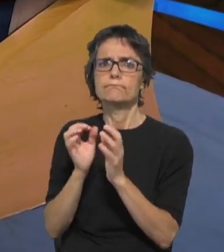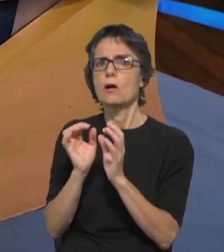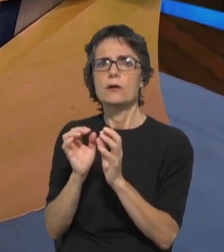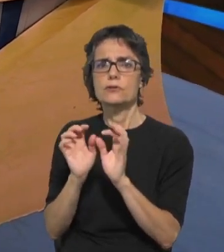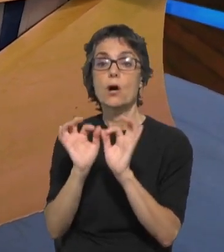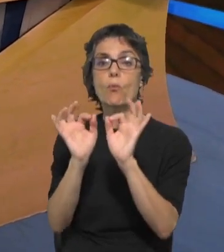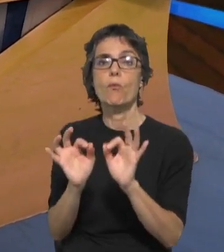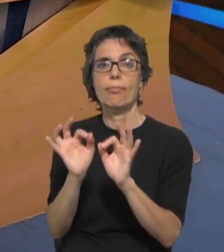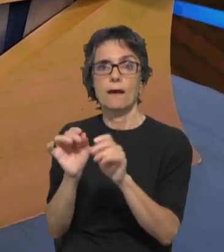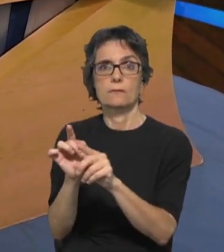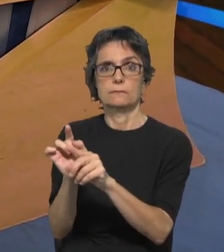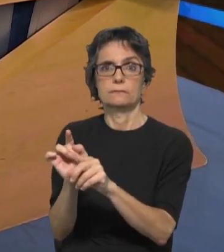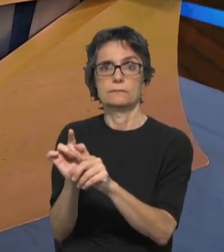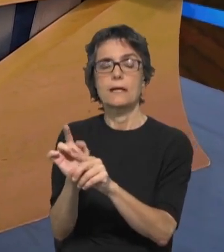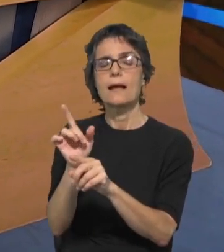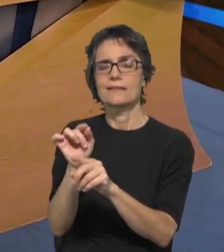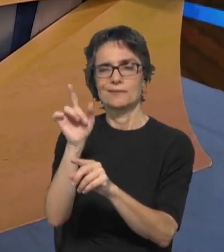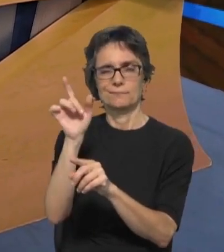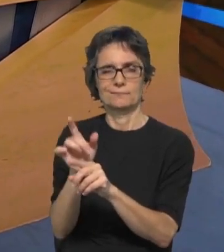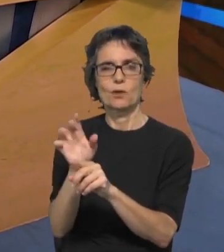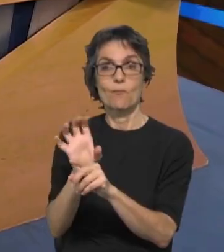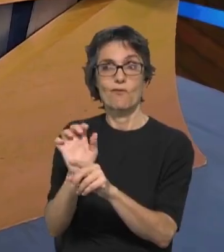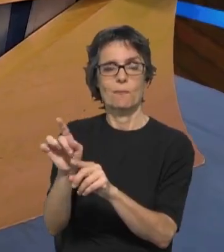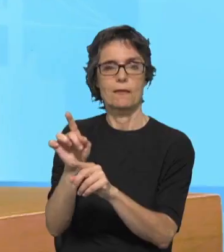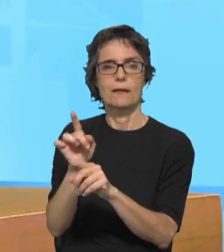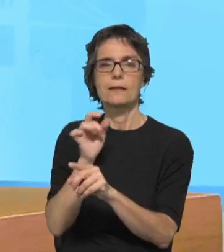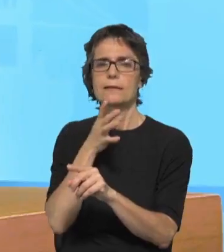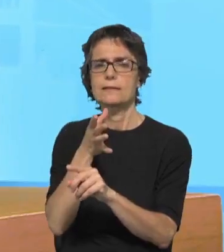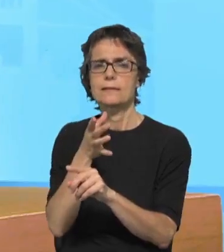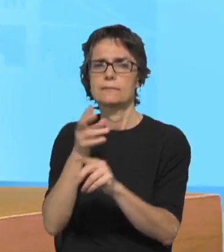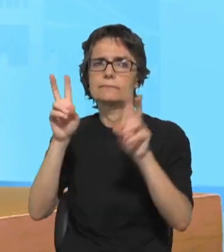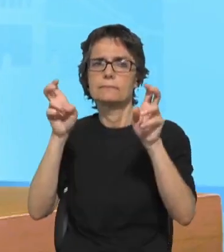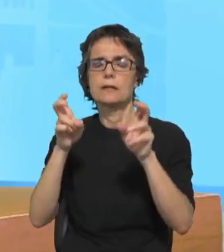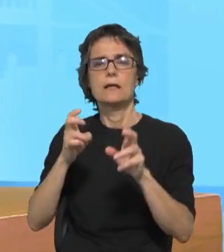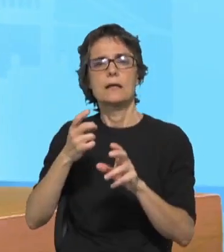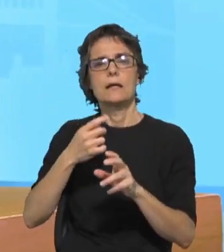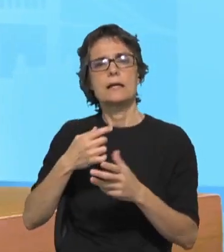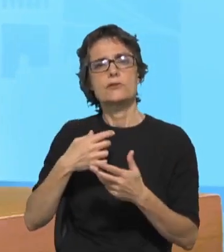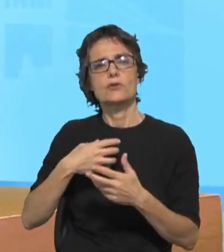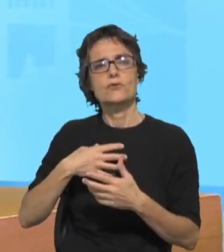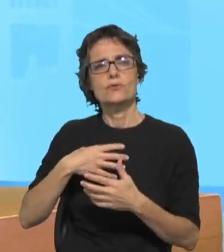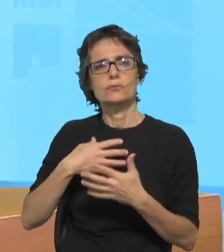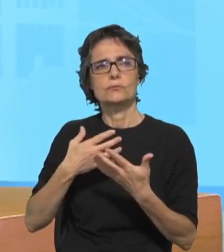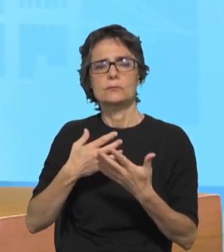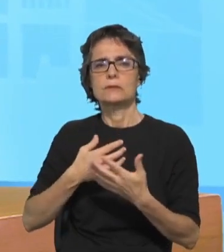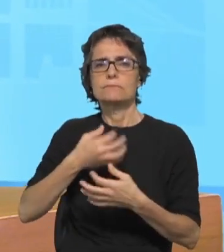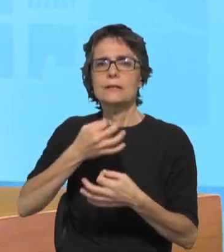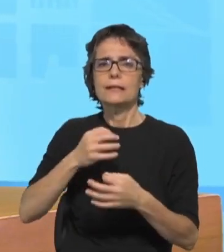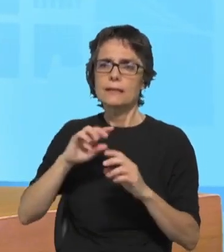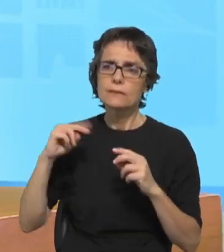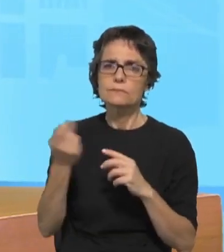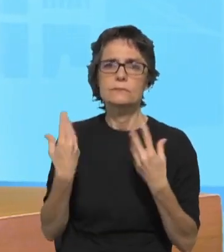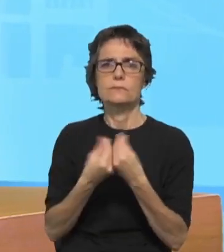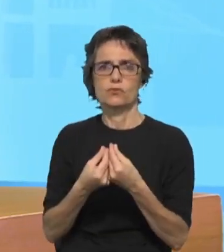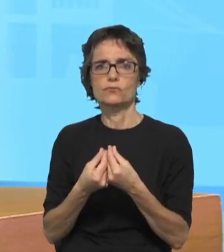muito idiomática nela, que é a expressão o querer comum, que no fundo eu diria que é uma outra face